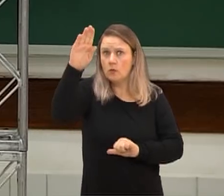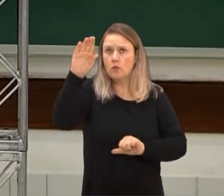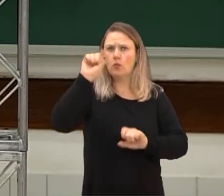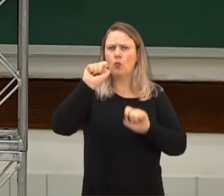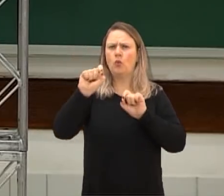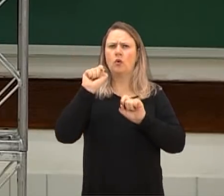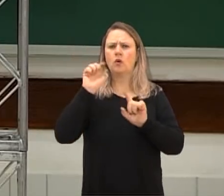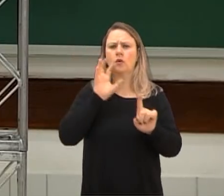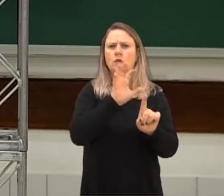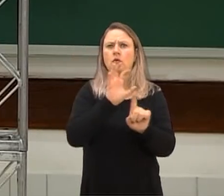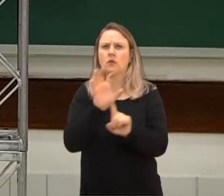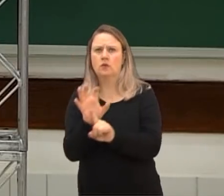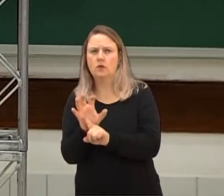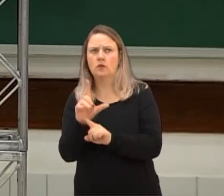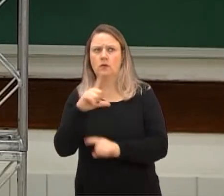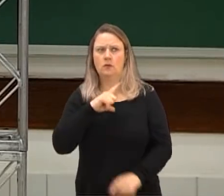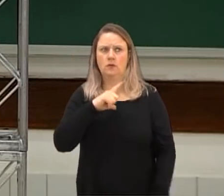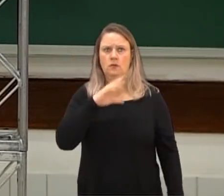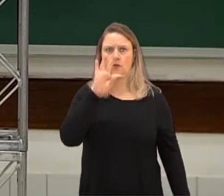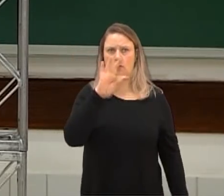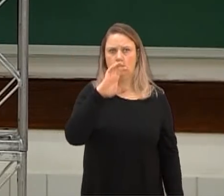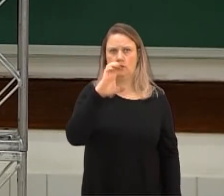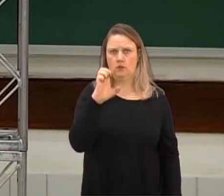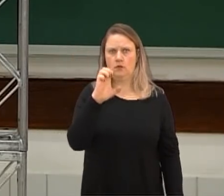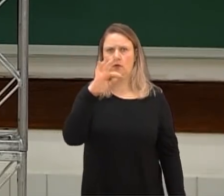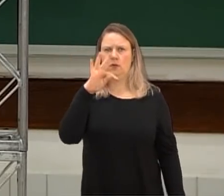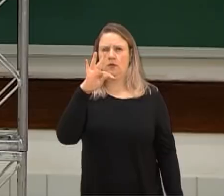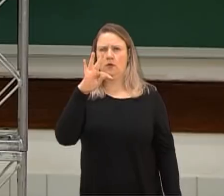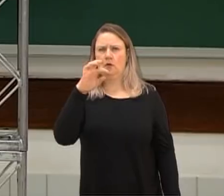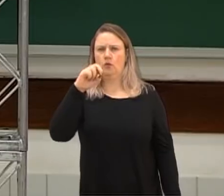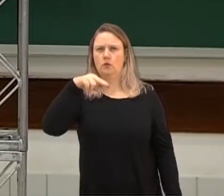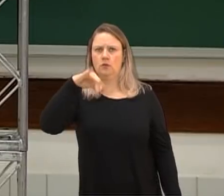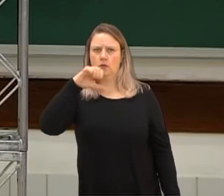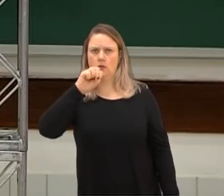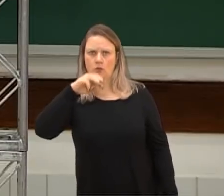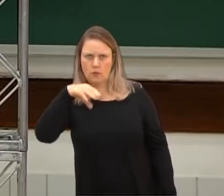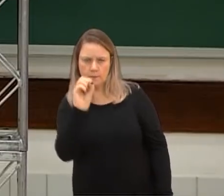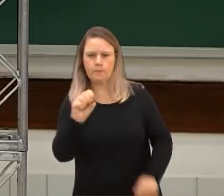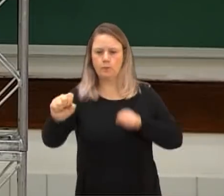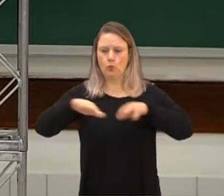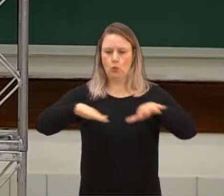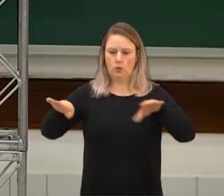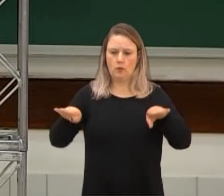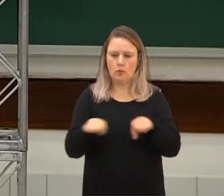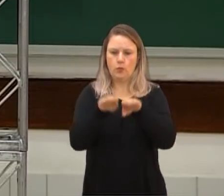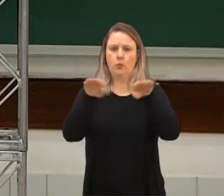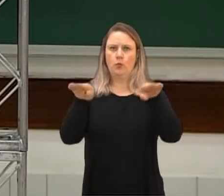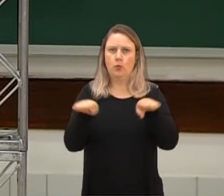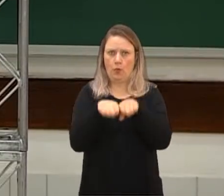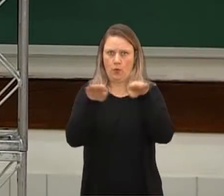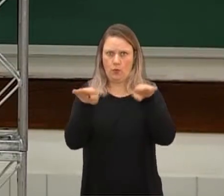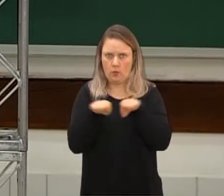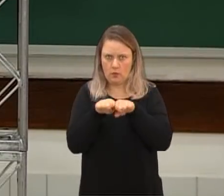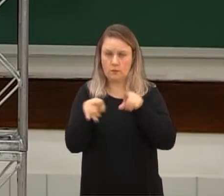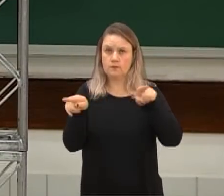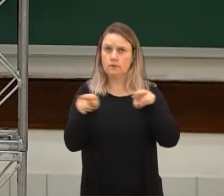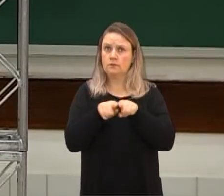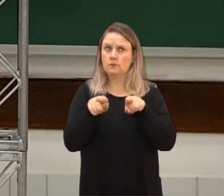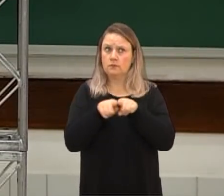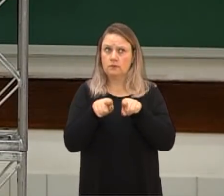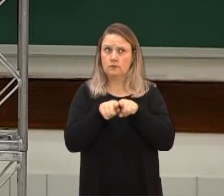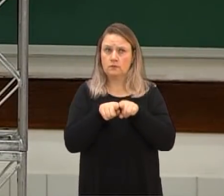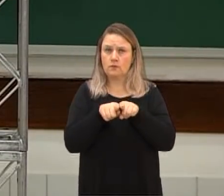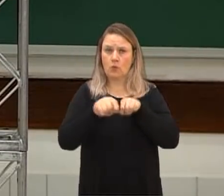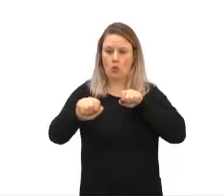são tectonismo, que é o movimento das placas tectônicas, abalos sísmicos, que a gente vai chamar então